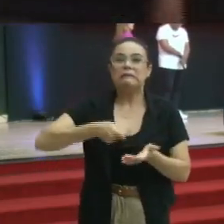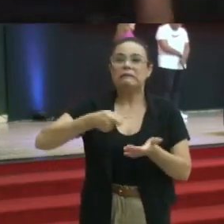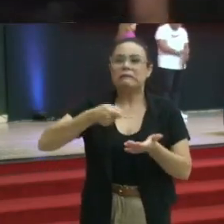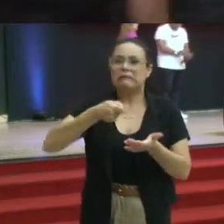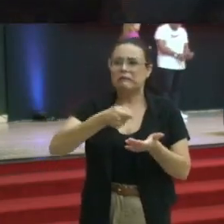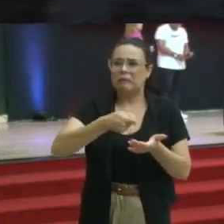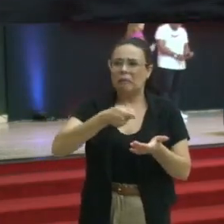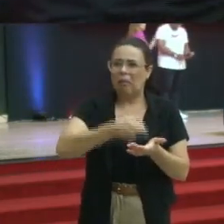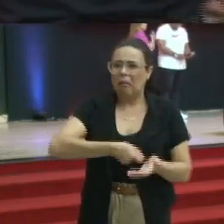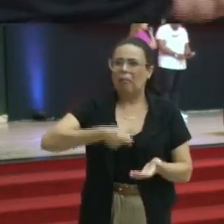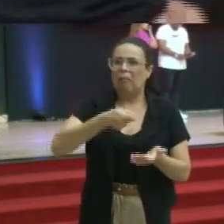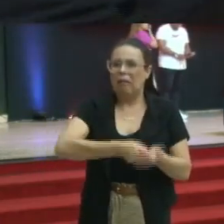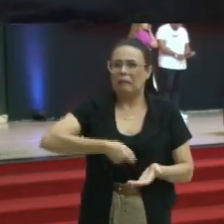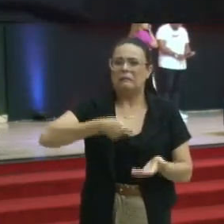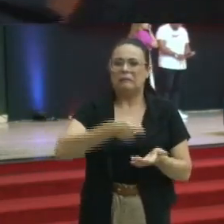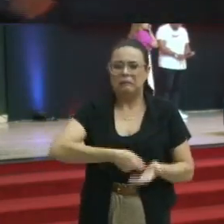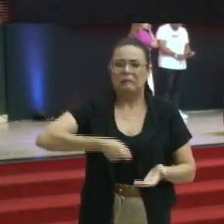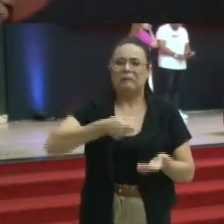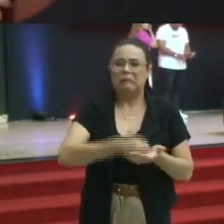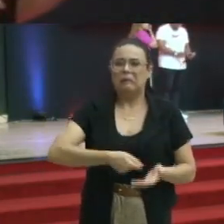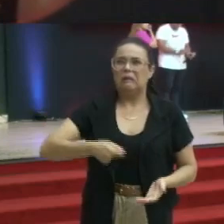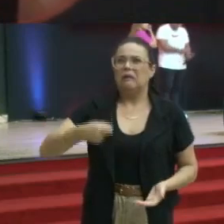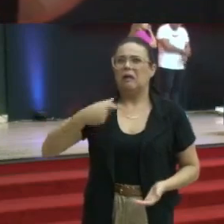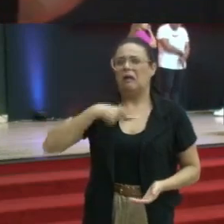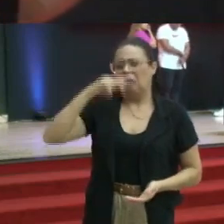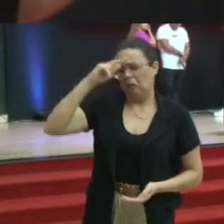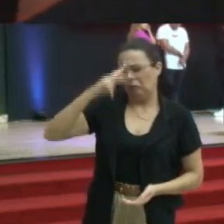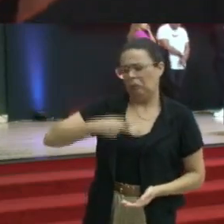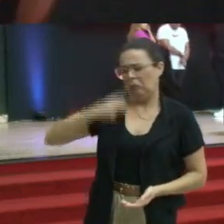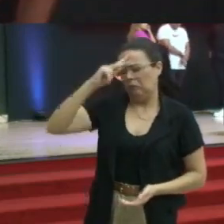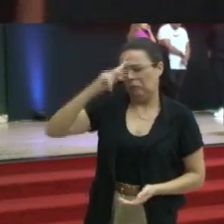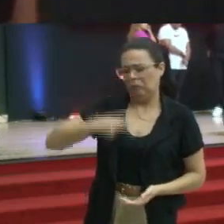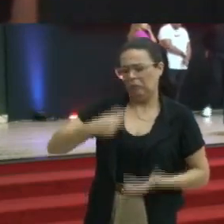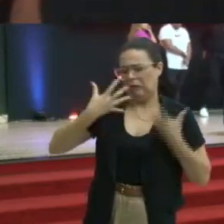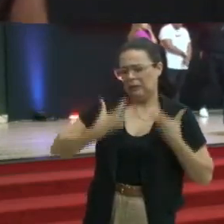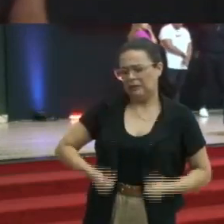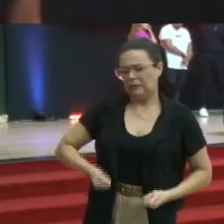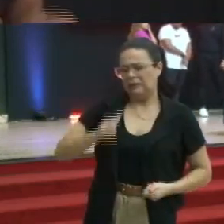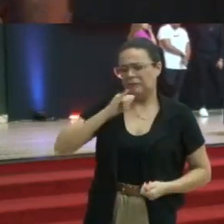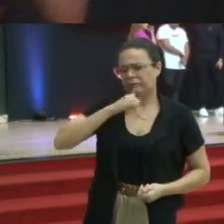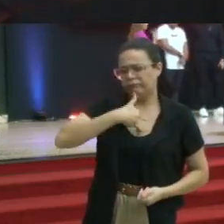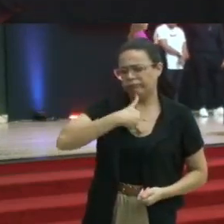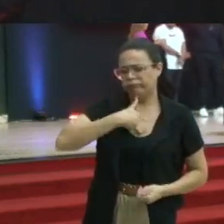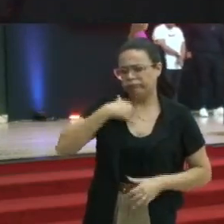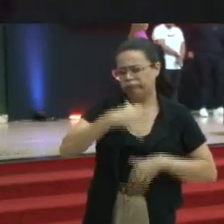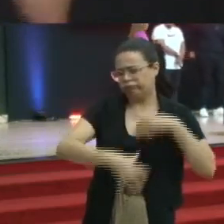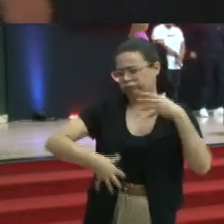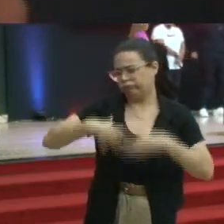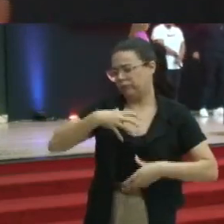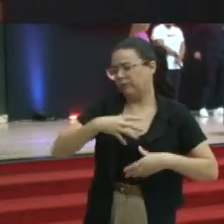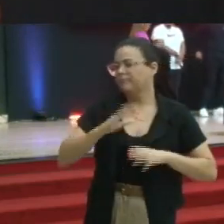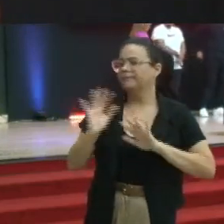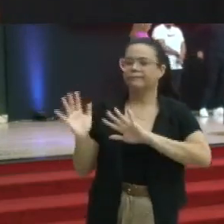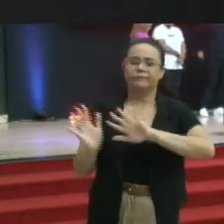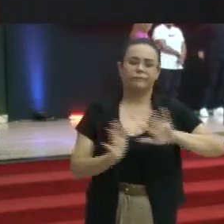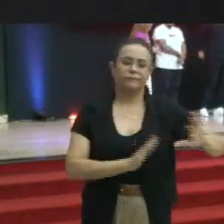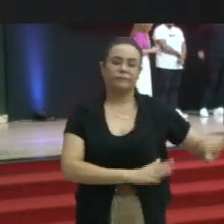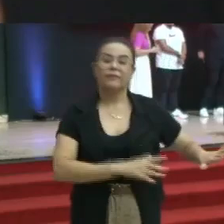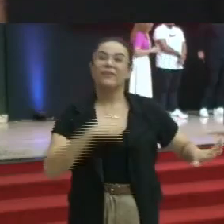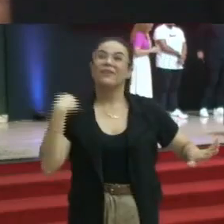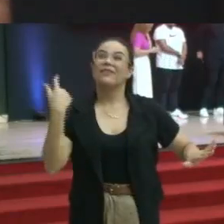jeito. Não precisamos continuar cansados, frustrados, tentando do nosso jeito, porque há um poder à